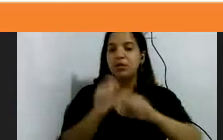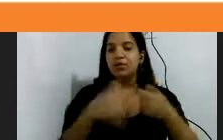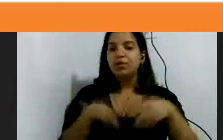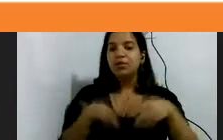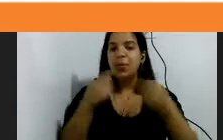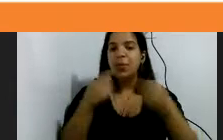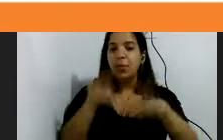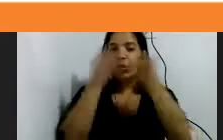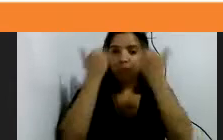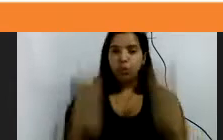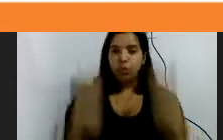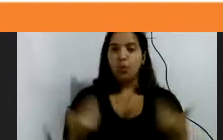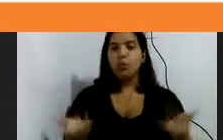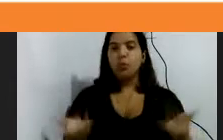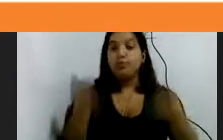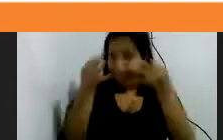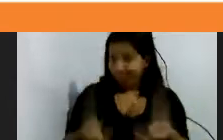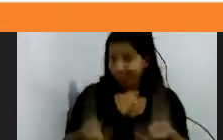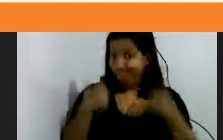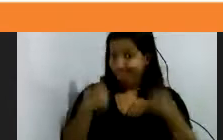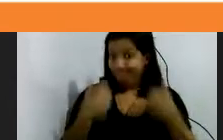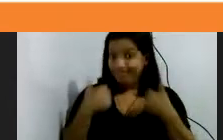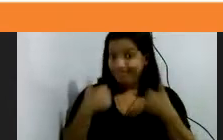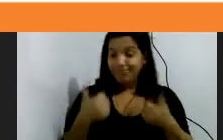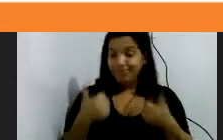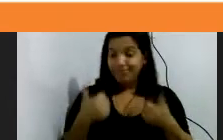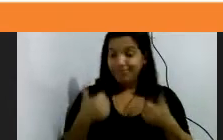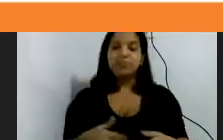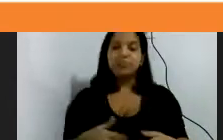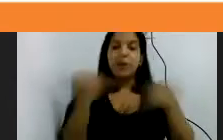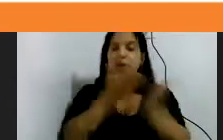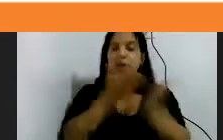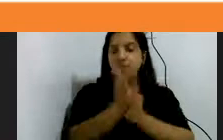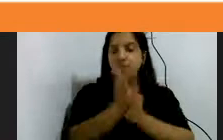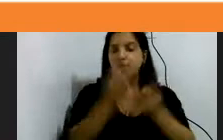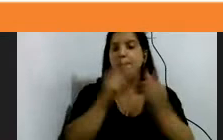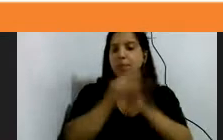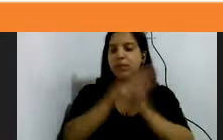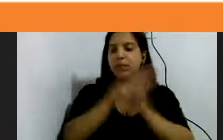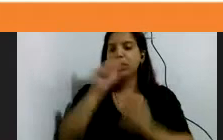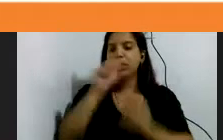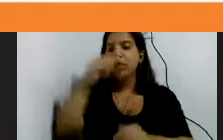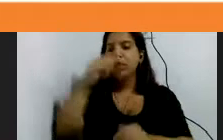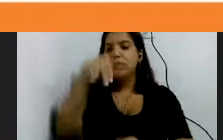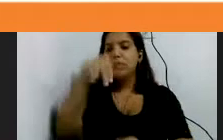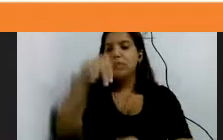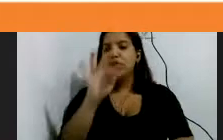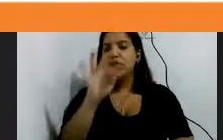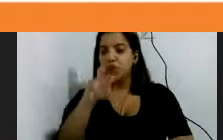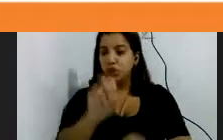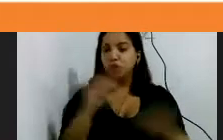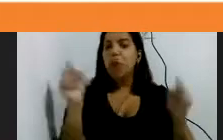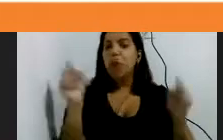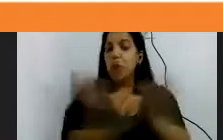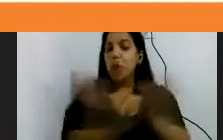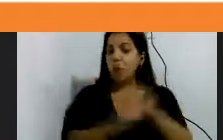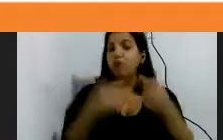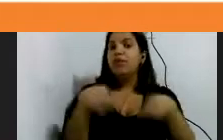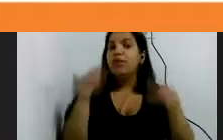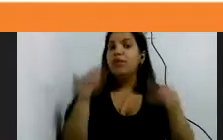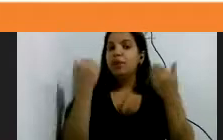o anticorpo. Exatamente. Então, prova direta, a gente vê antígeno, prova reversa, a gente